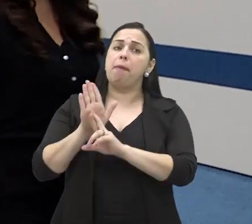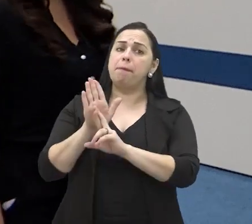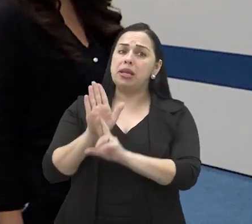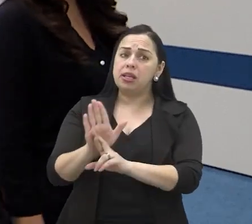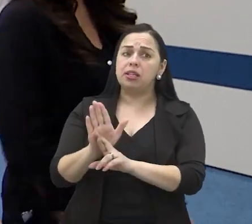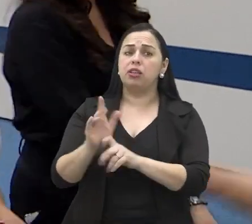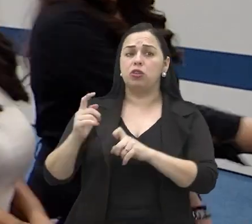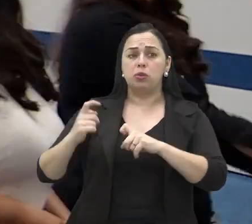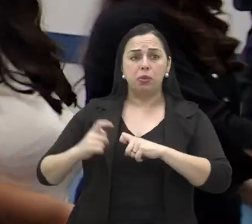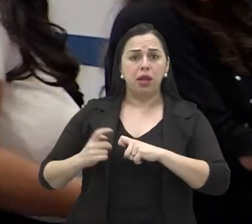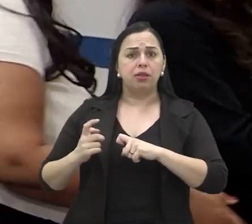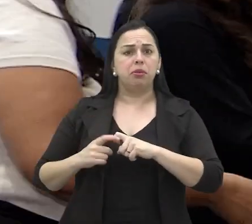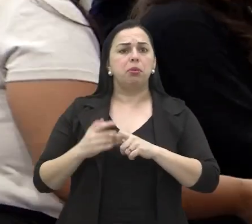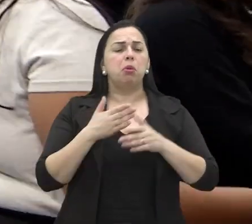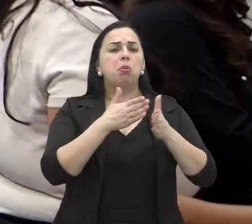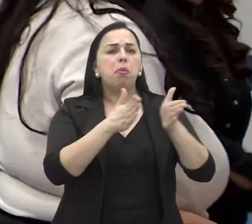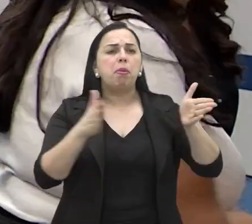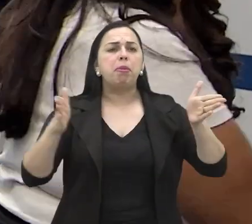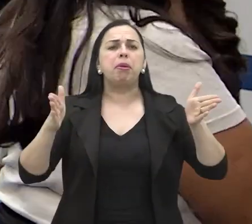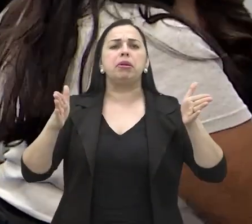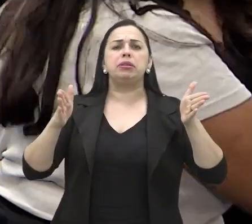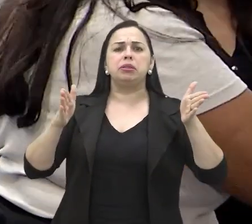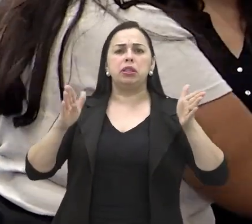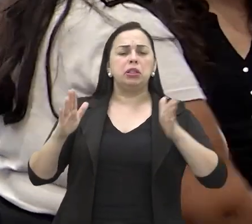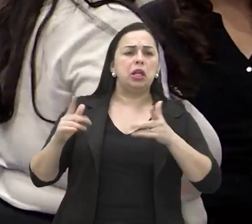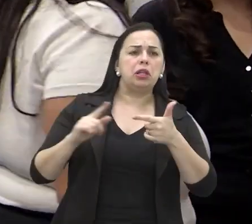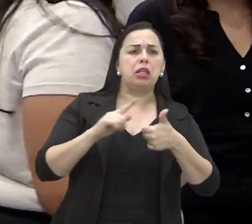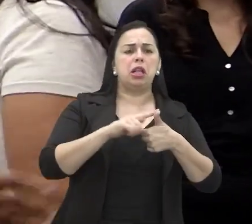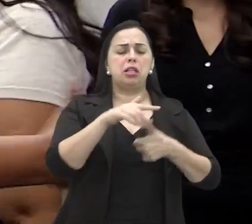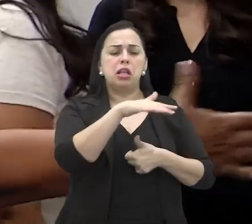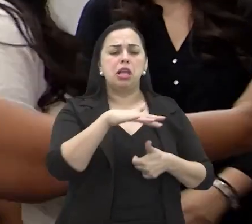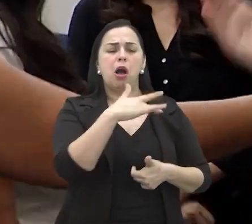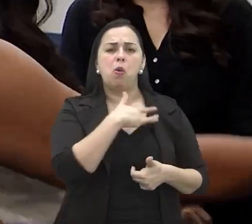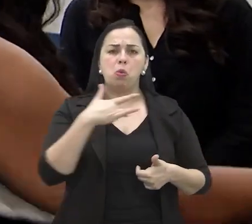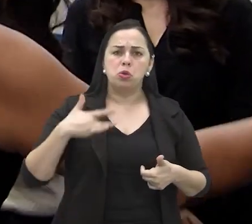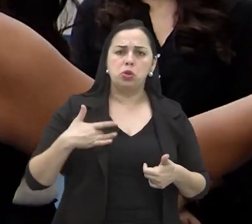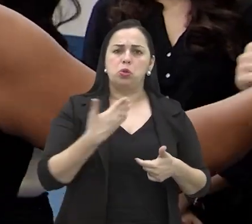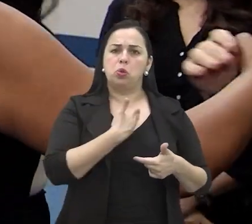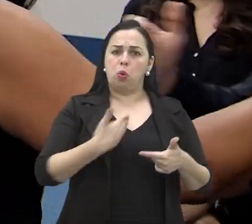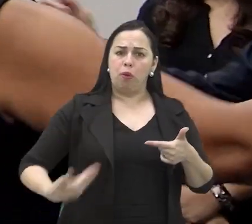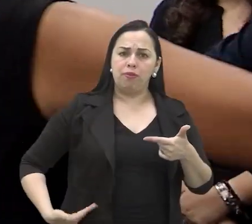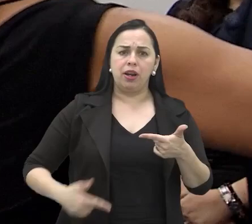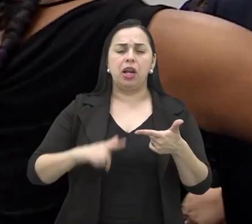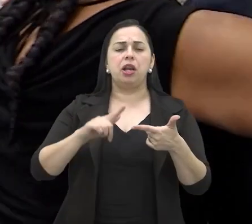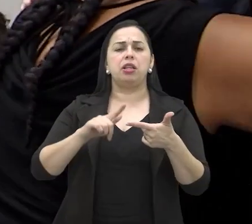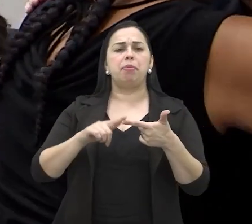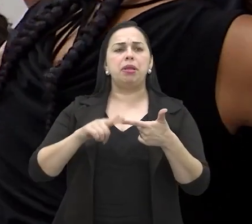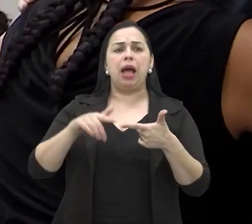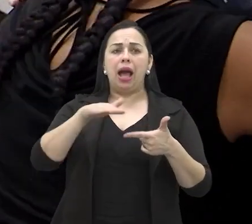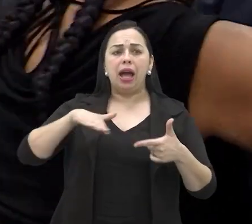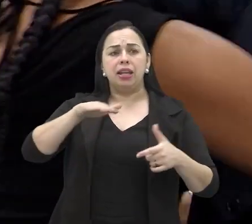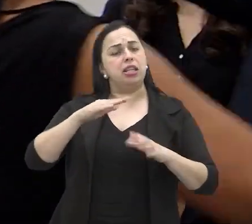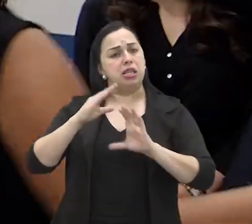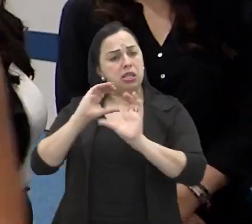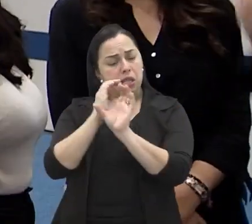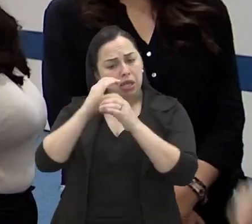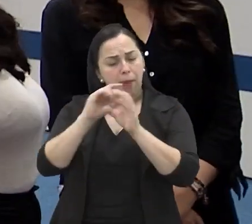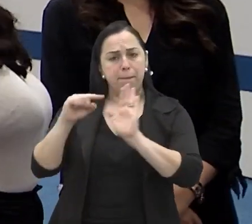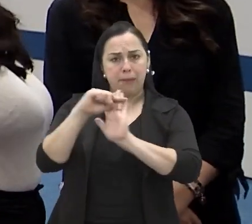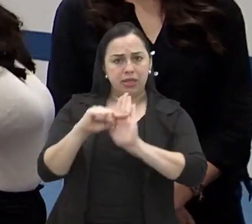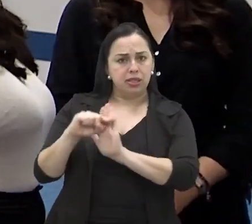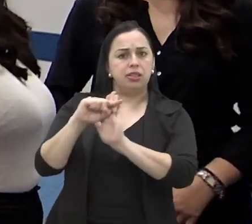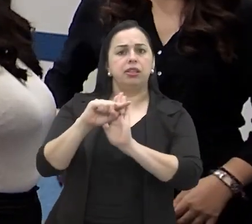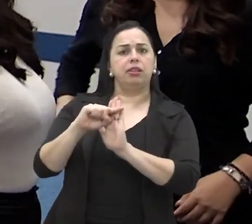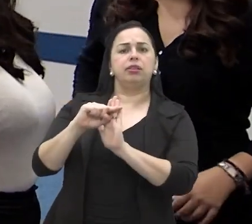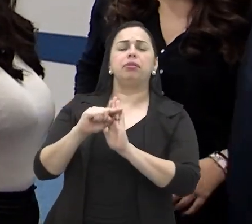profissionais, atuando em todo o segmento, quando foi falado, a questão da saúde pública, nas questões científicas e tudo mais. Então